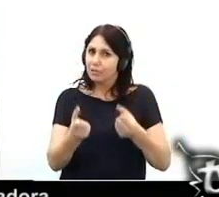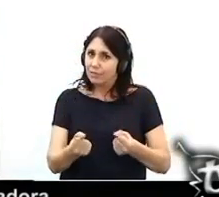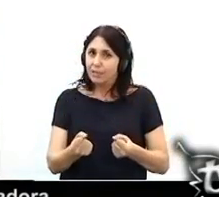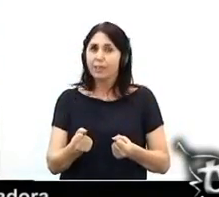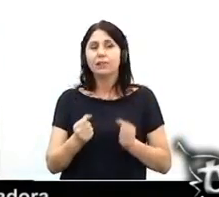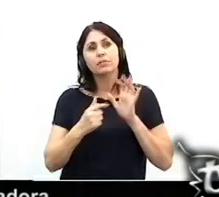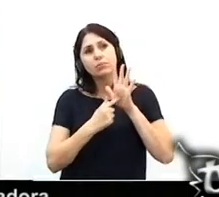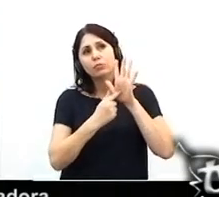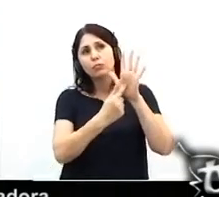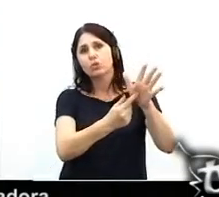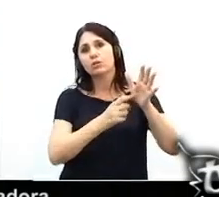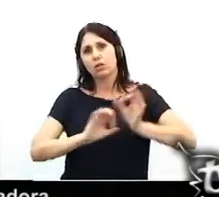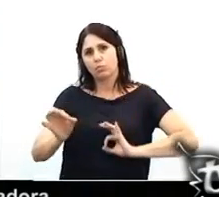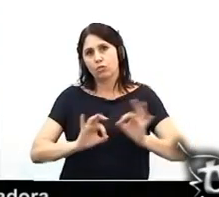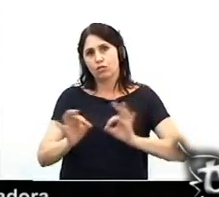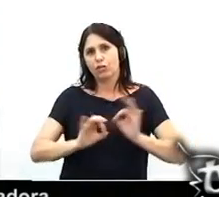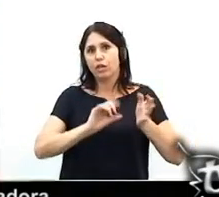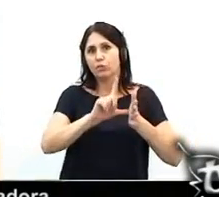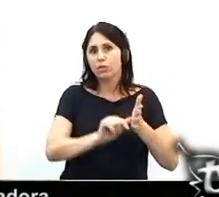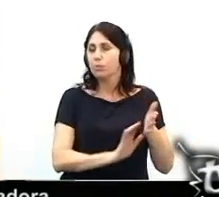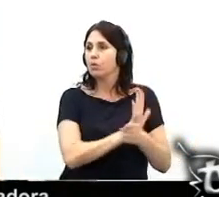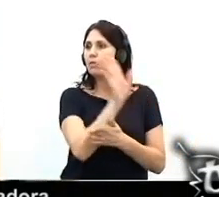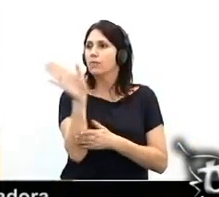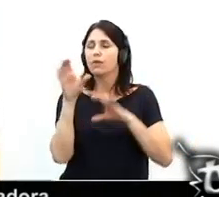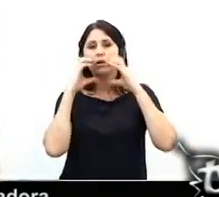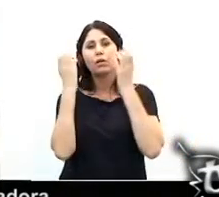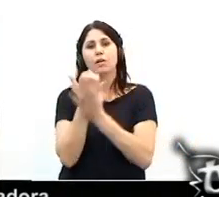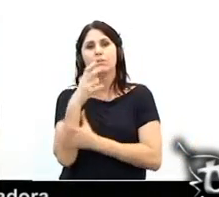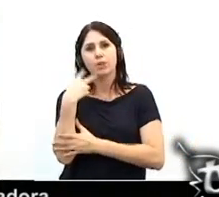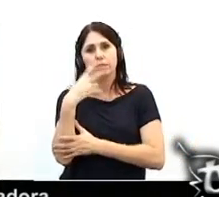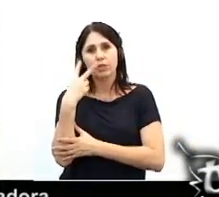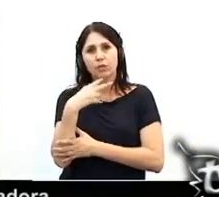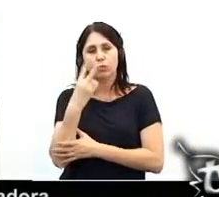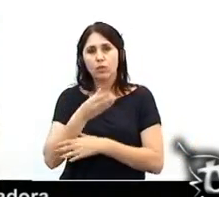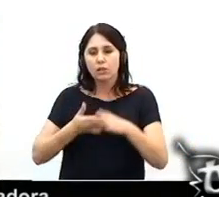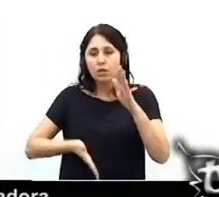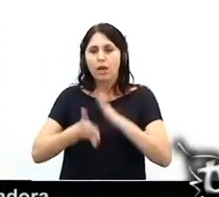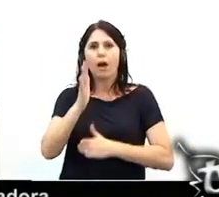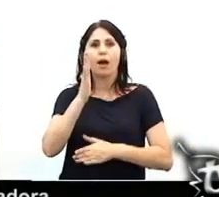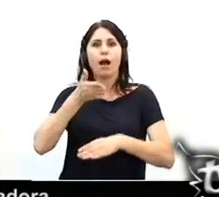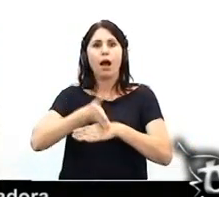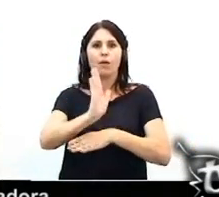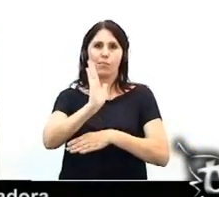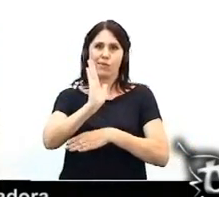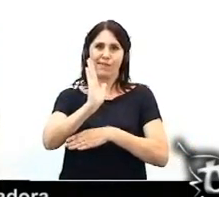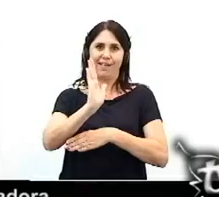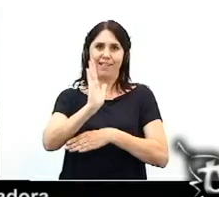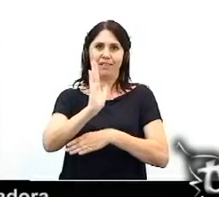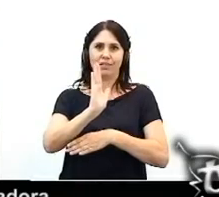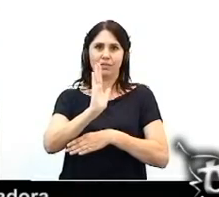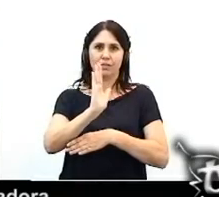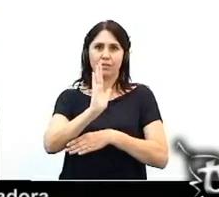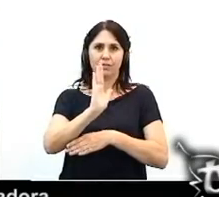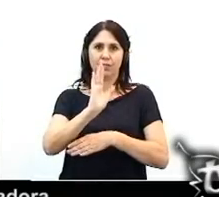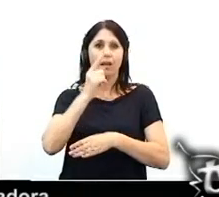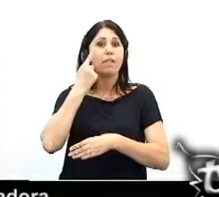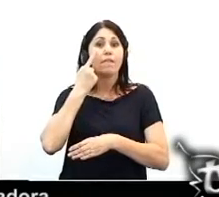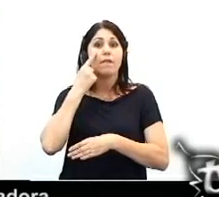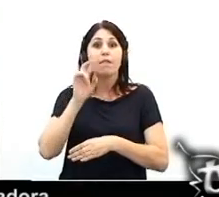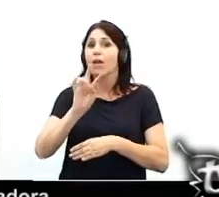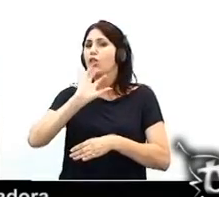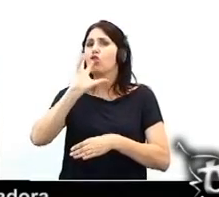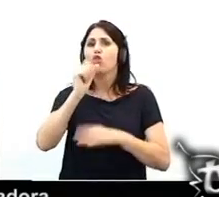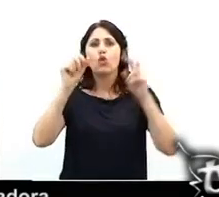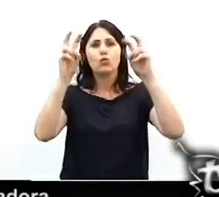de trabalho, um grupo constituído por diversas entidades e instituições, onde nós queremos, sim, que o prefeito possa